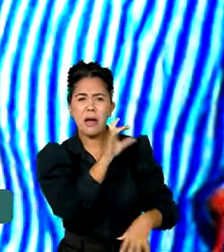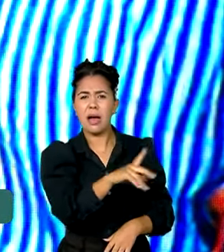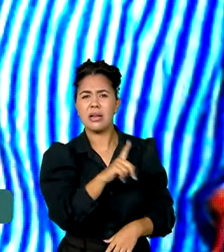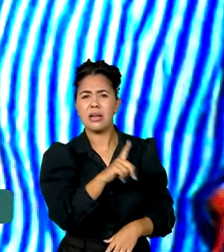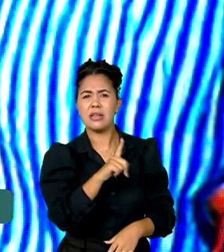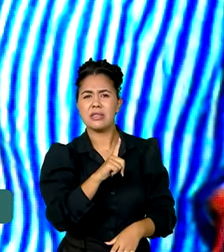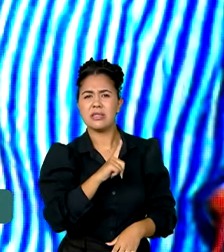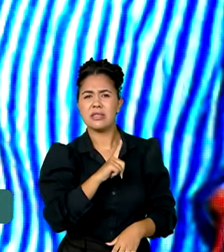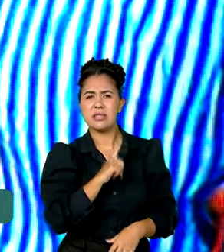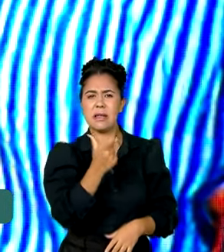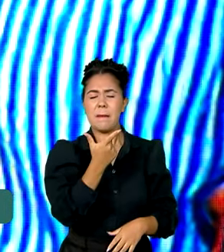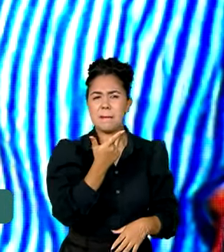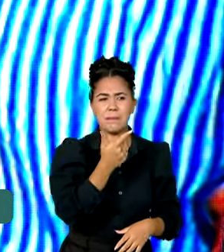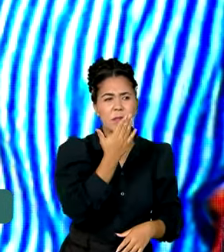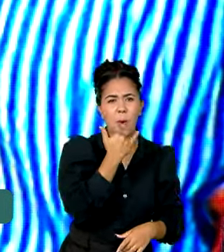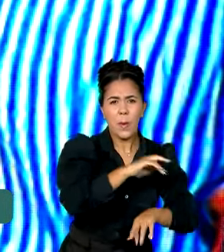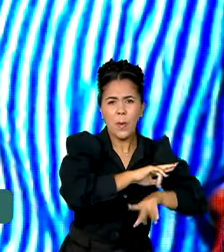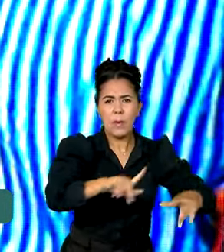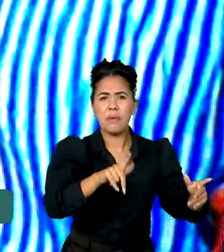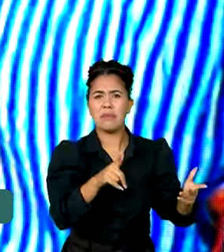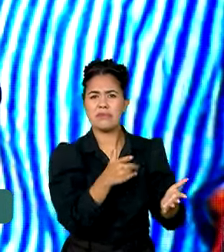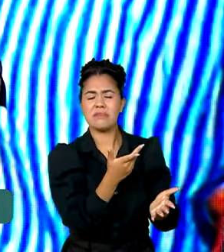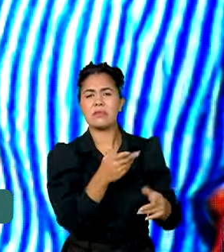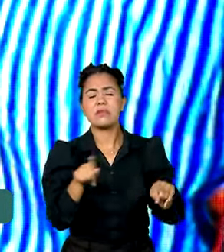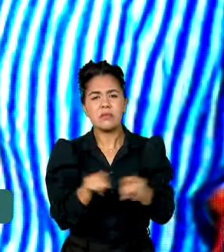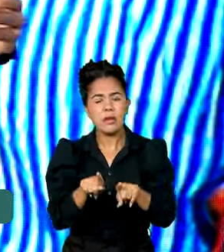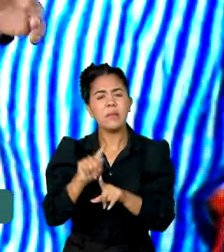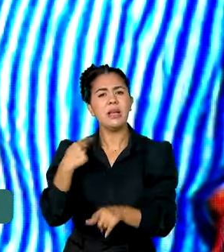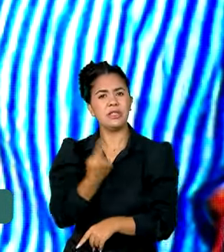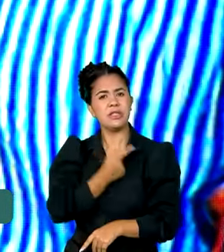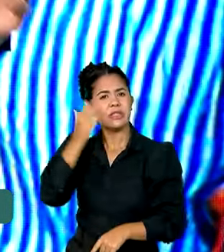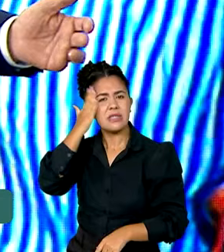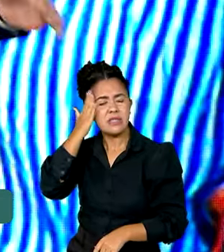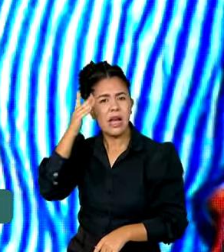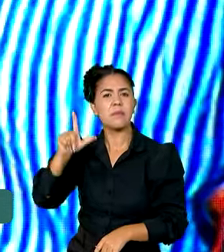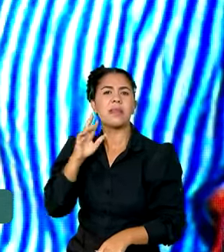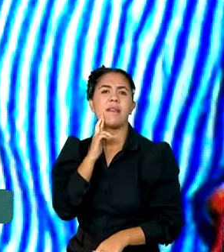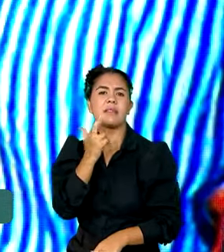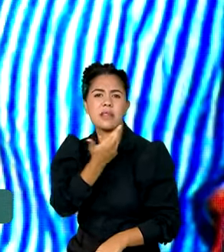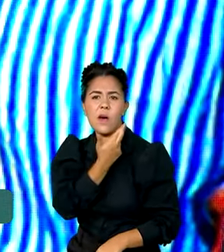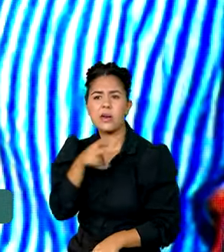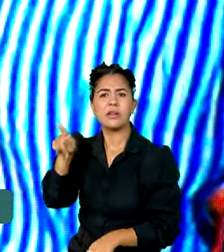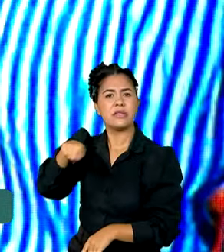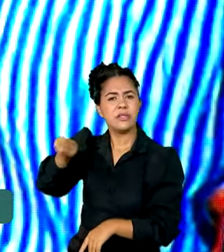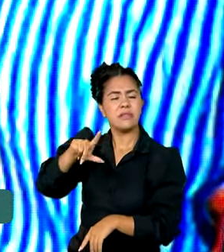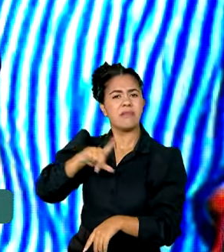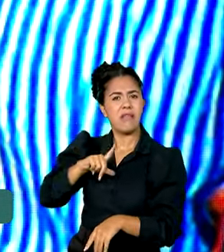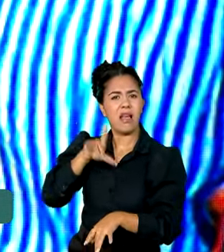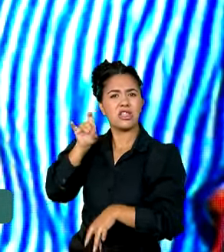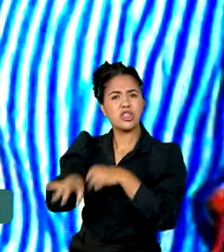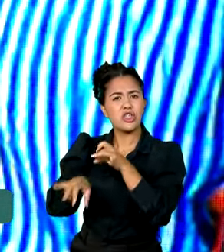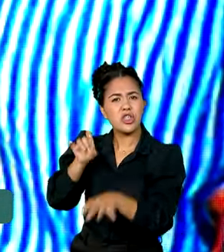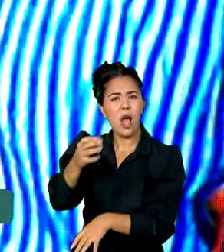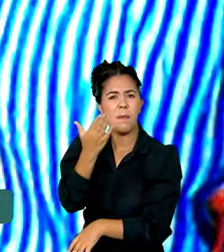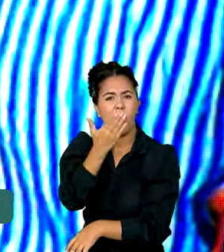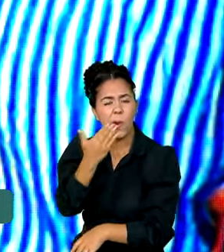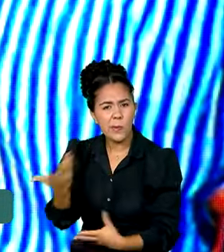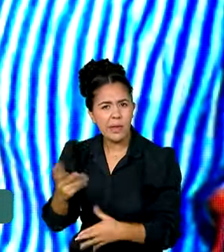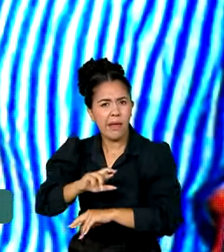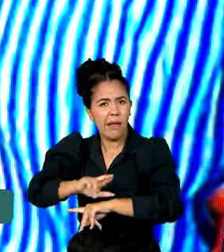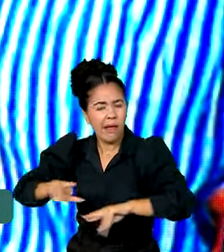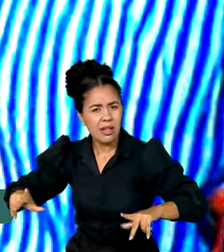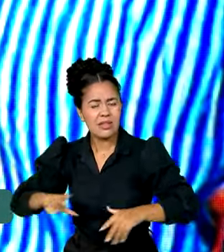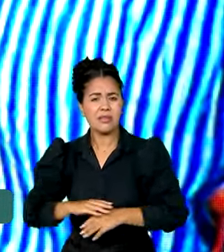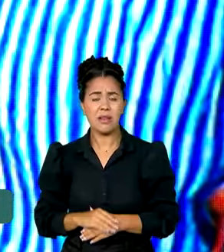consumo nós sabemos a quantidade de alimento que sobra nos restaurantes por esse país afora nas empresas